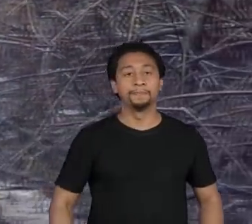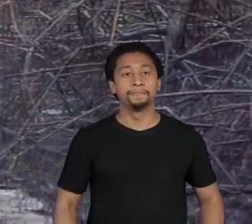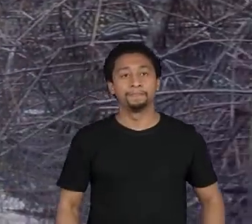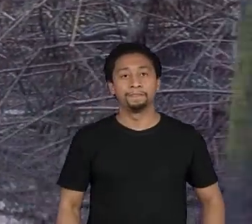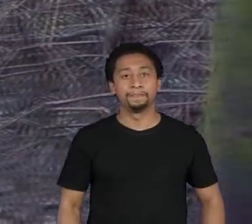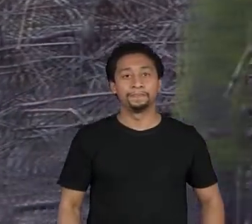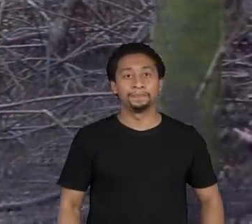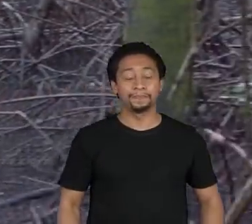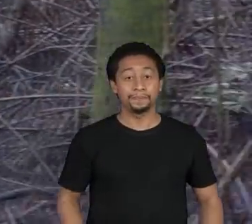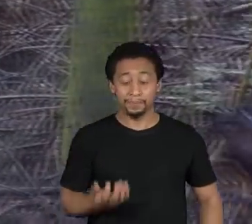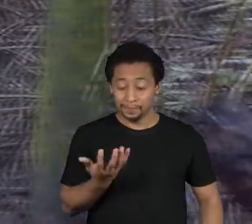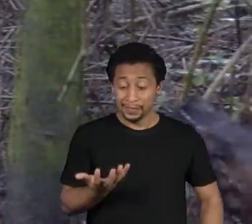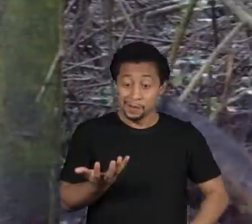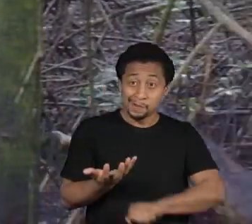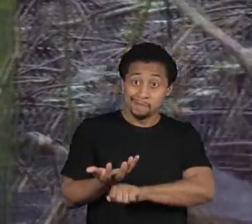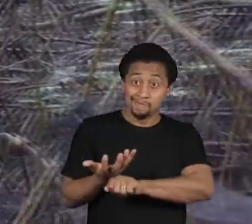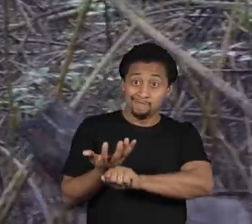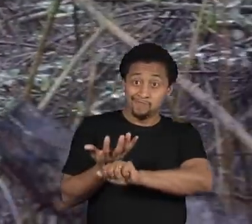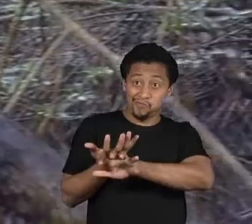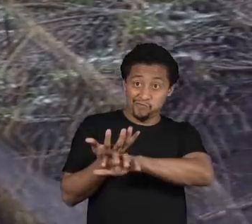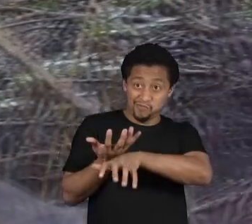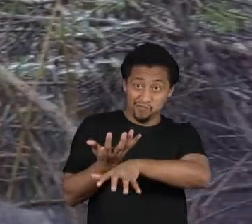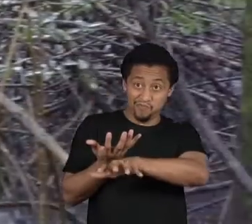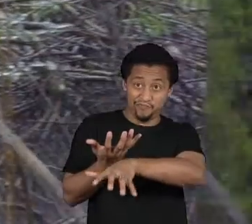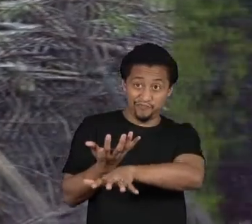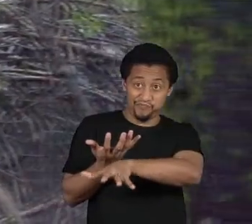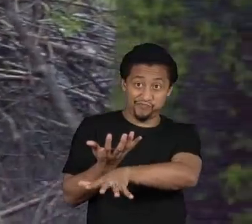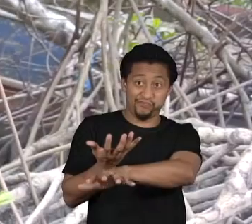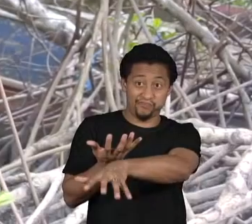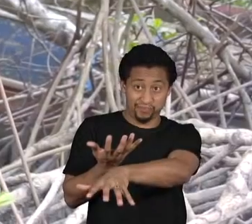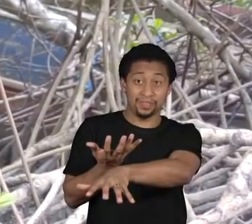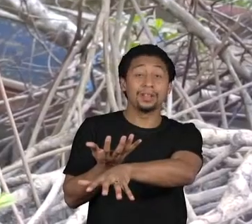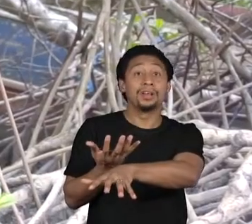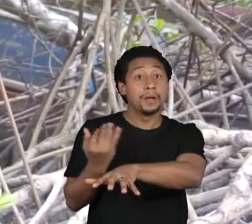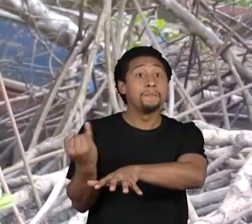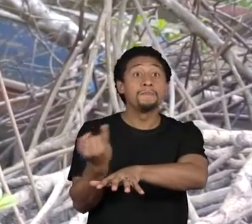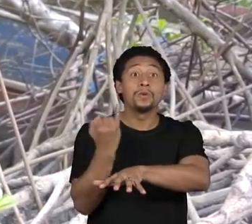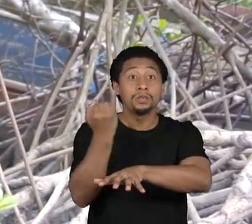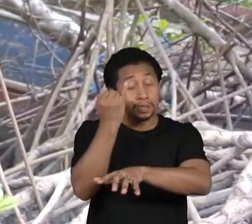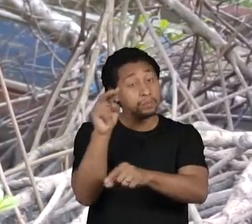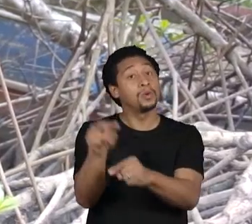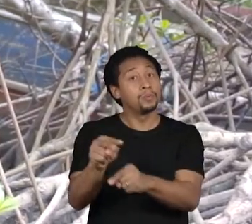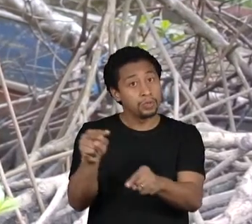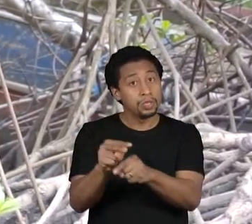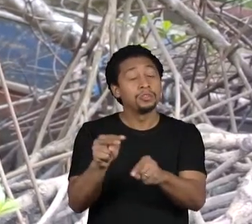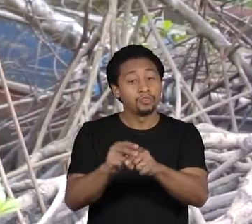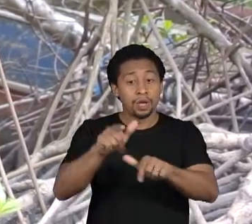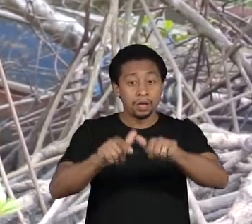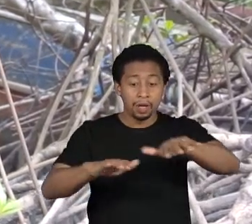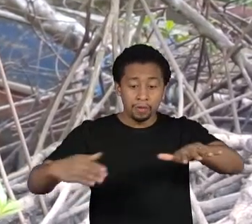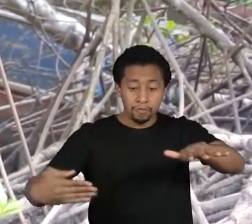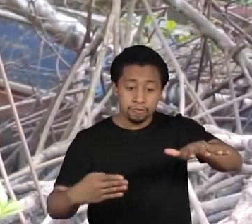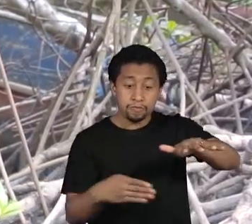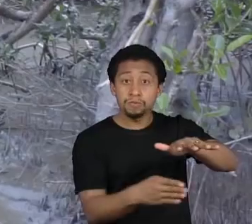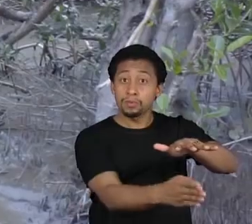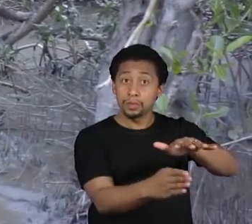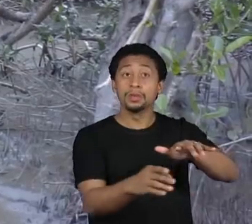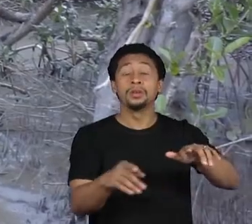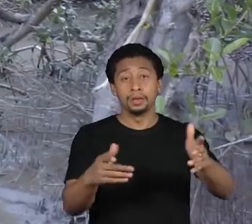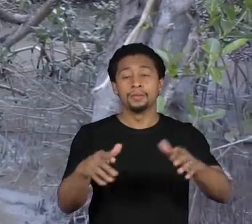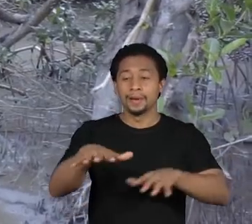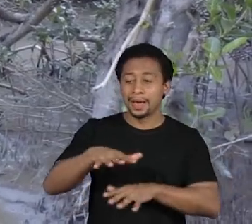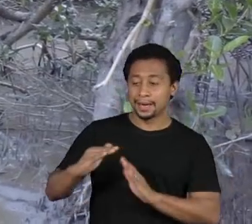O mangue é fundamental para a vida marinha, para o sustento de comunidades e até para o clima do